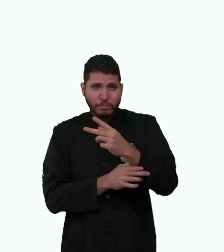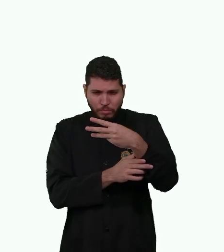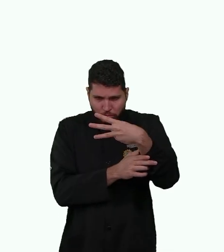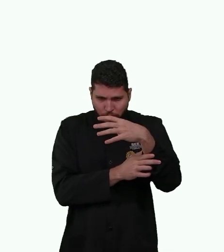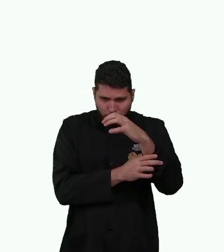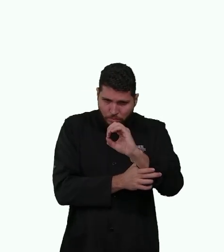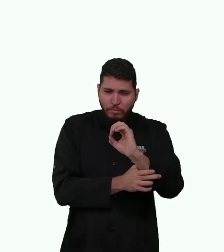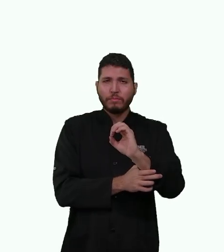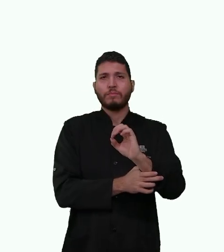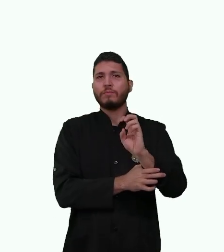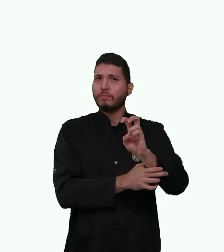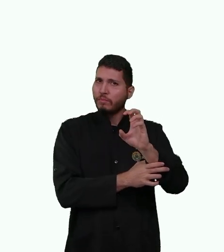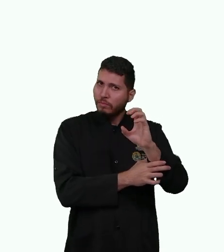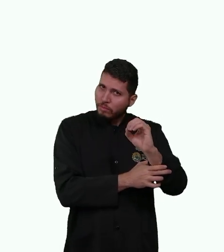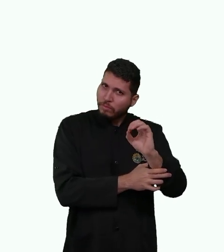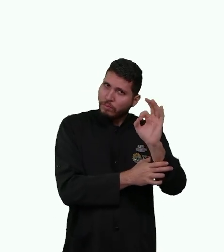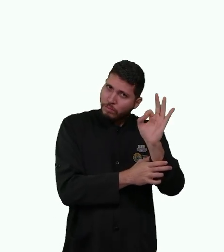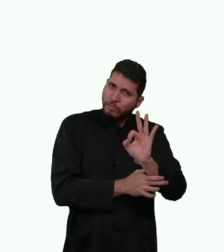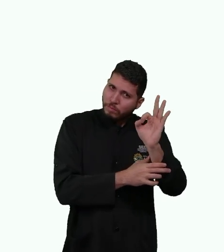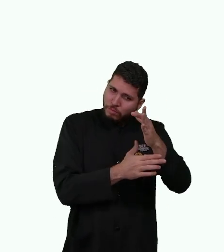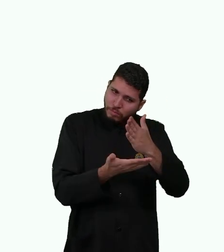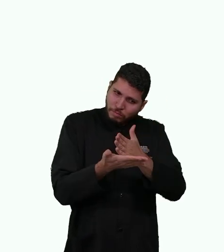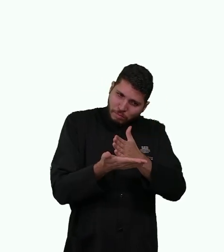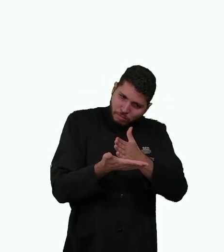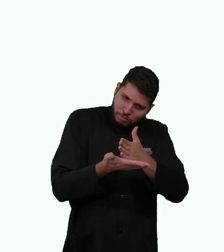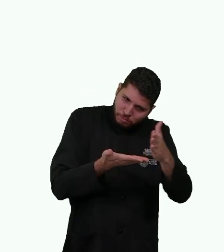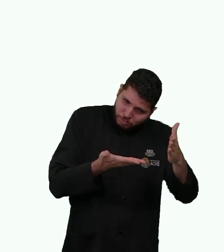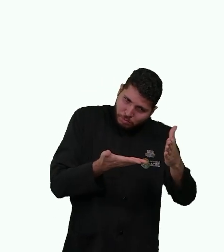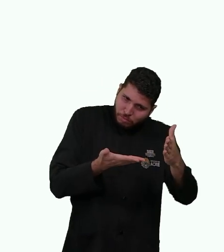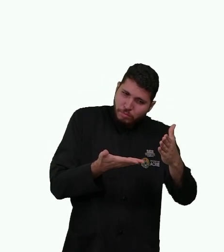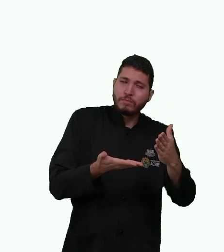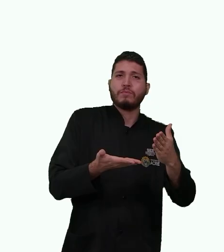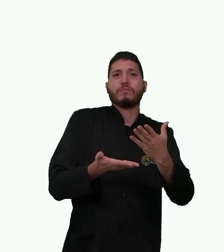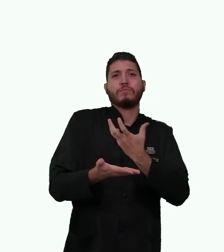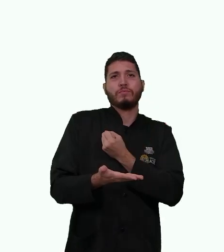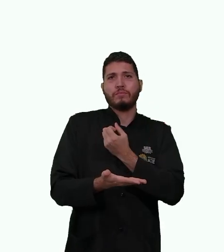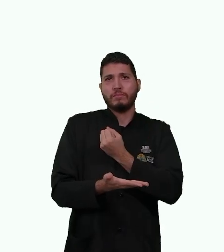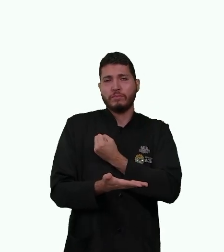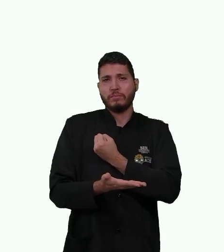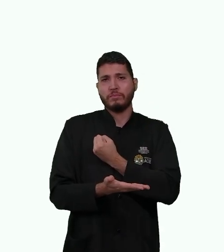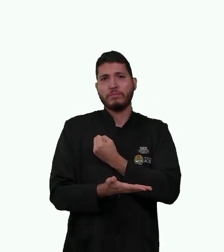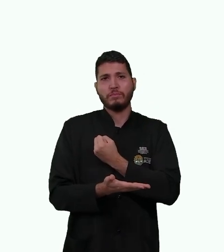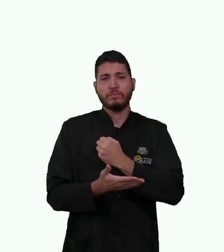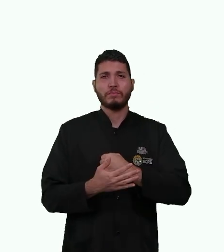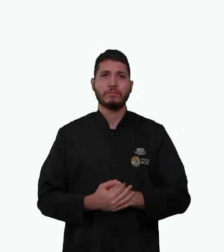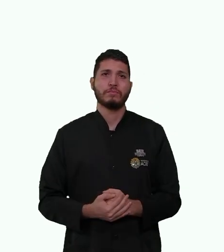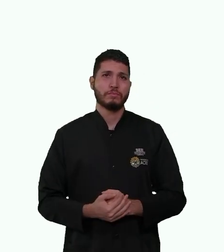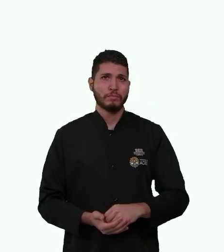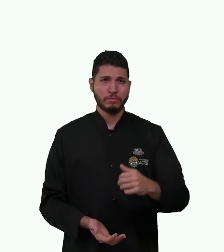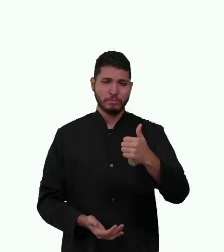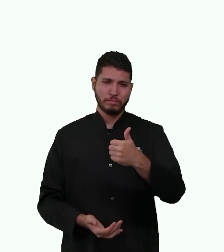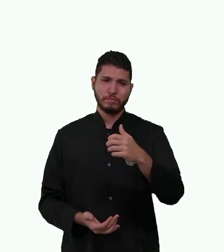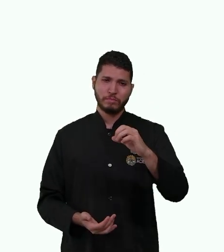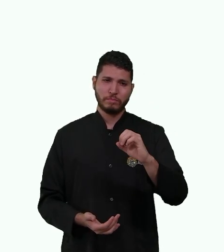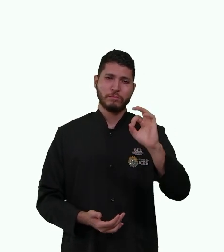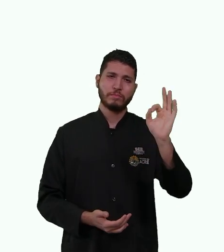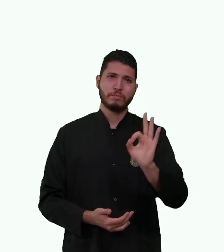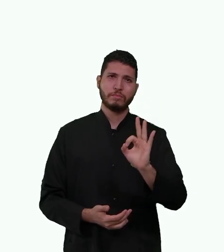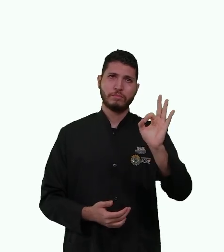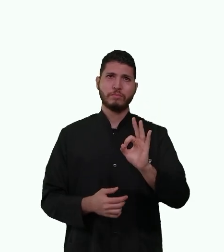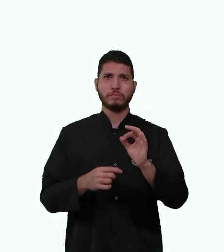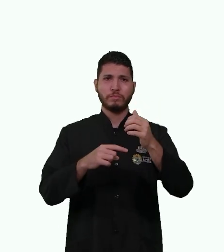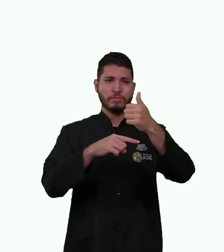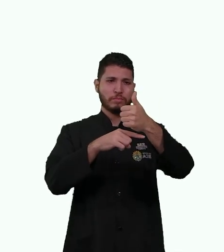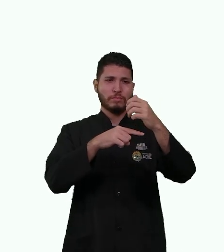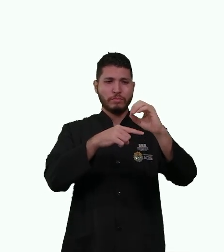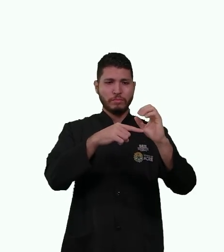50%, ela se refere sempre à metade de um valor. 10%, isso pode ser representado 10 sobre 100